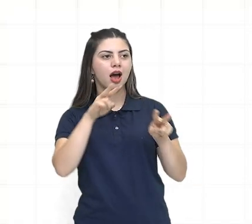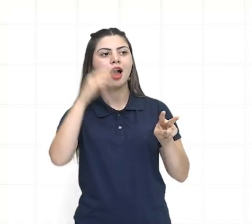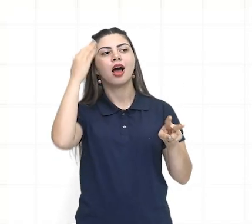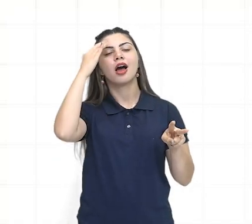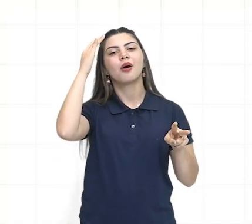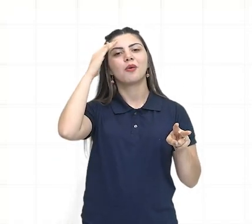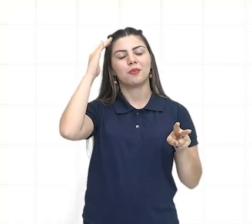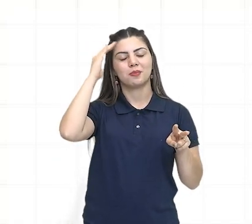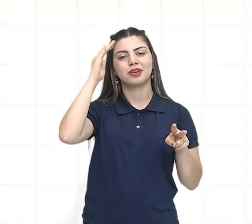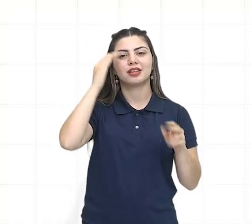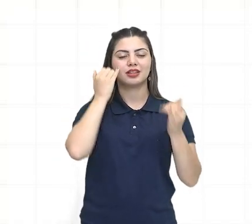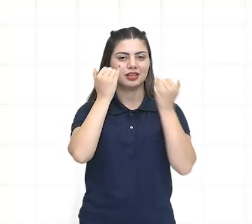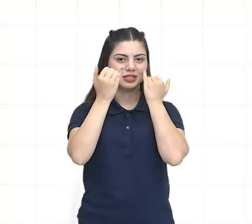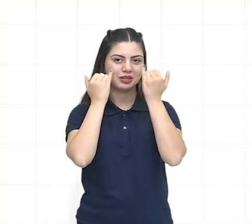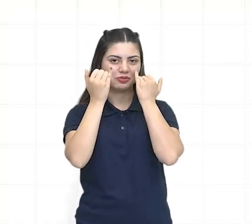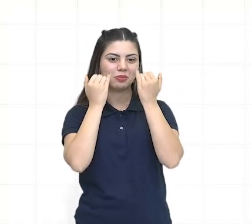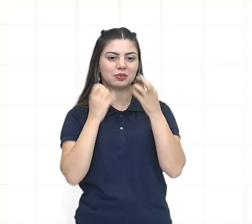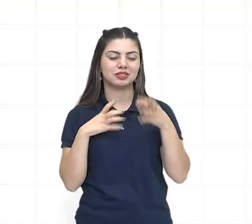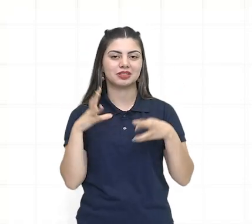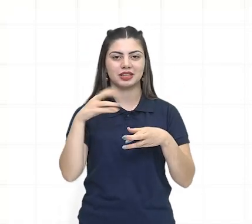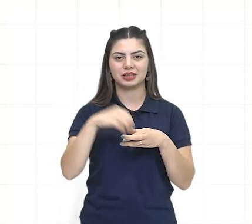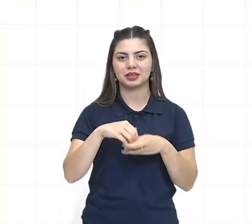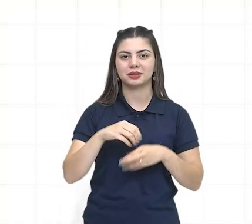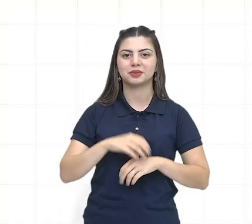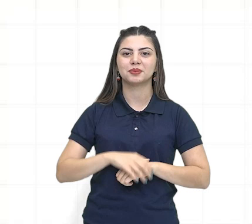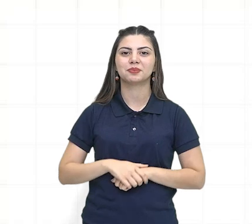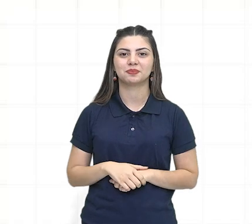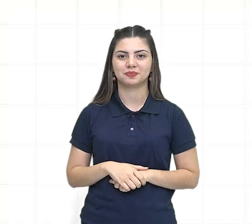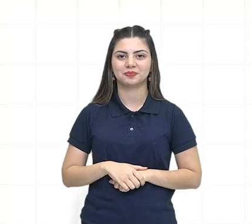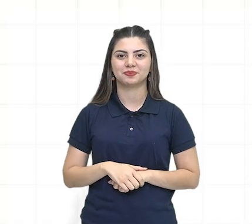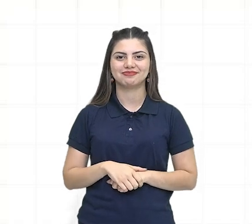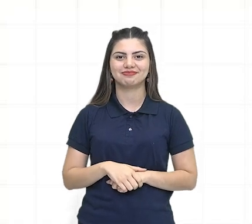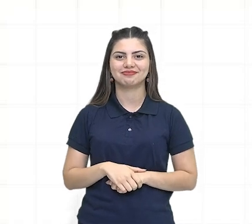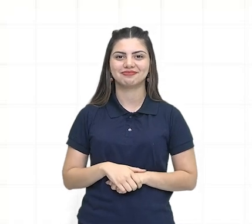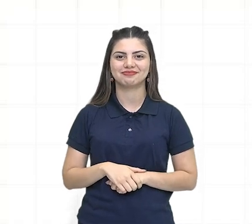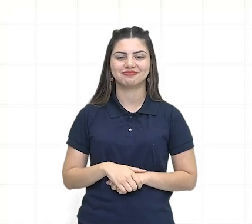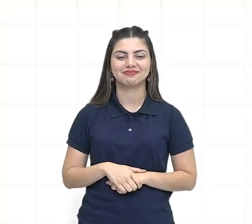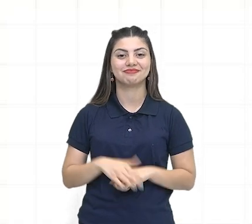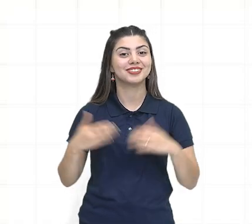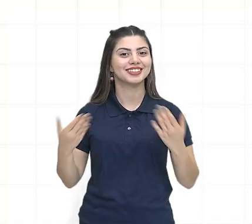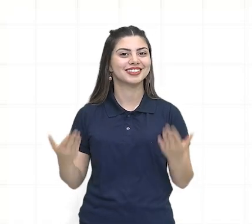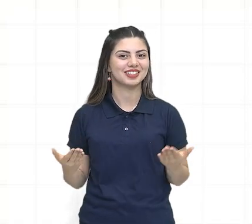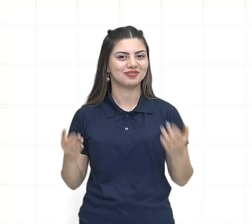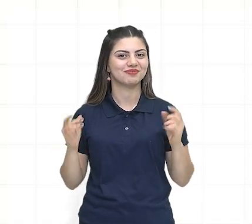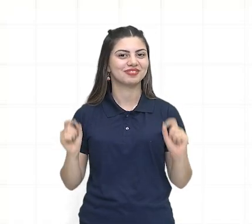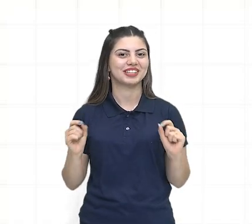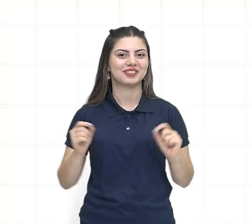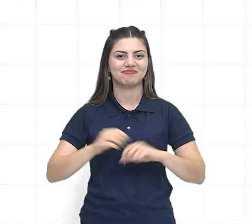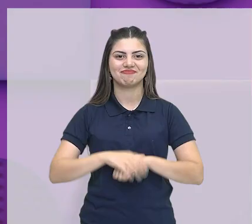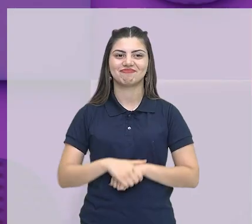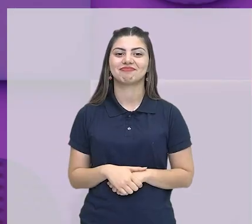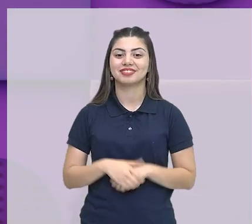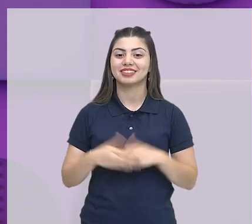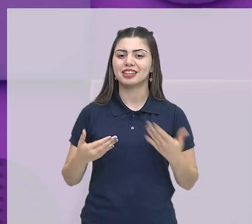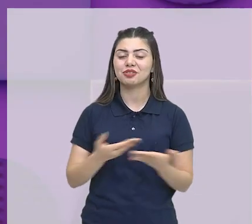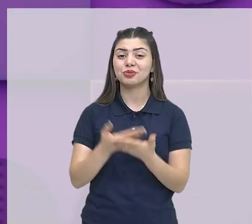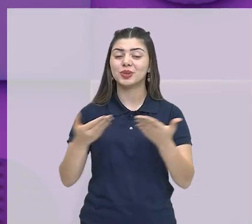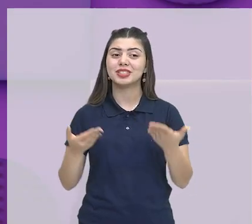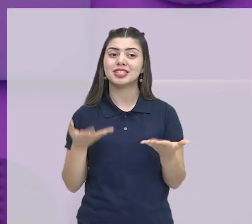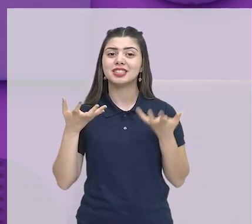das informações apresentadas nesse conjunto. Então, ó, quando você